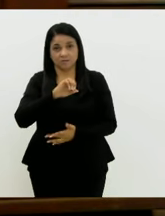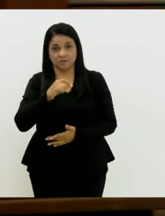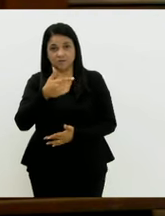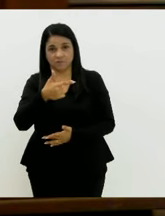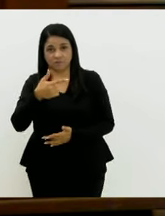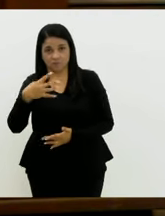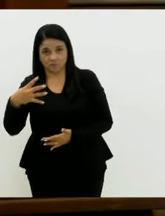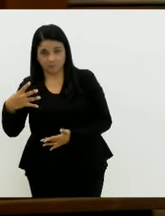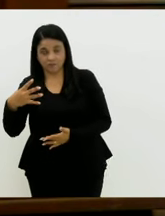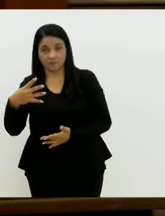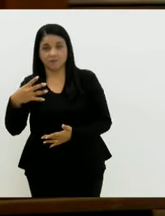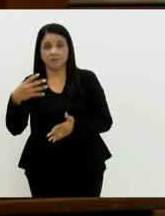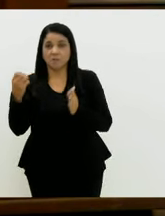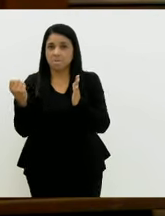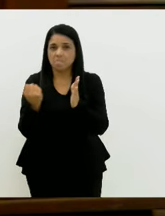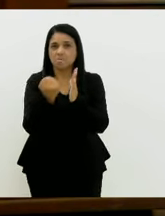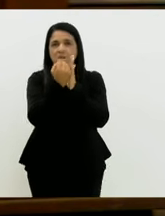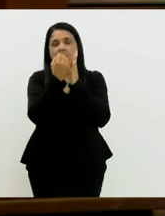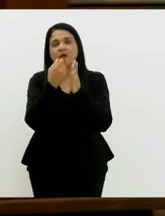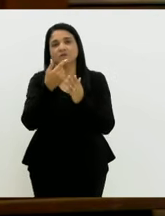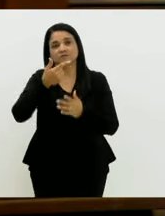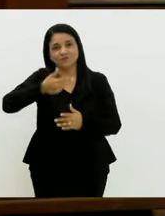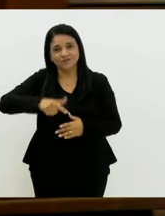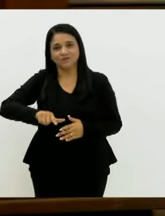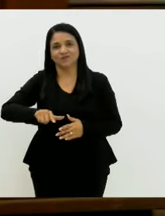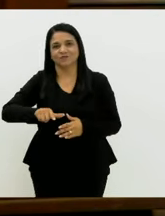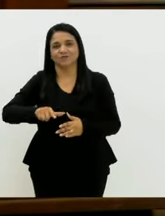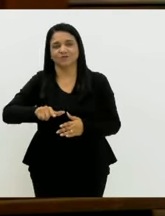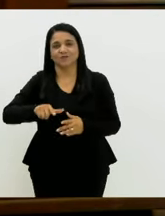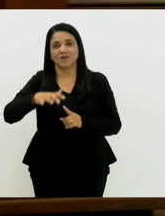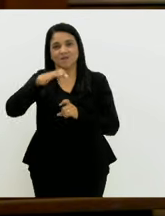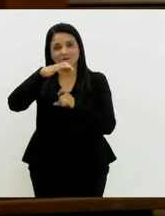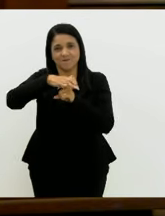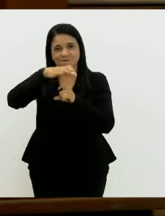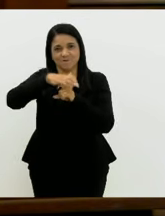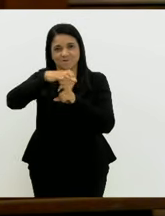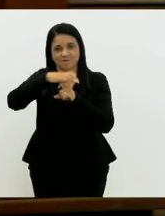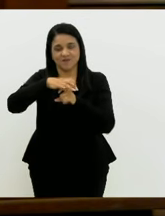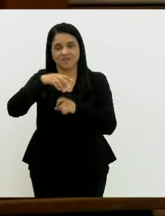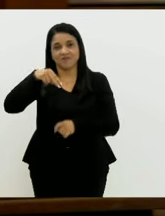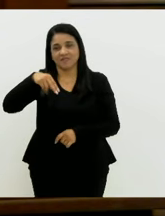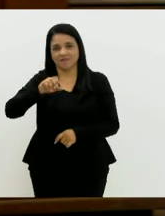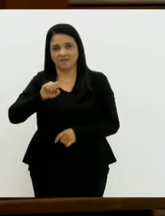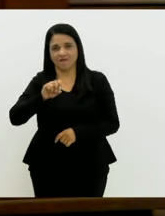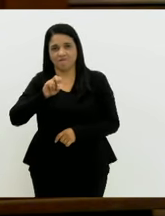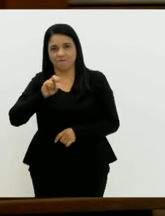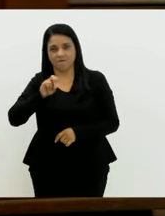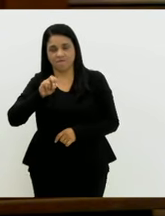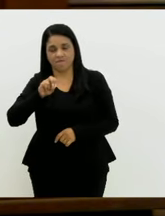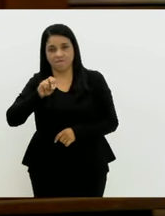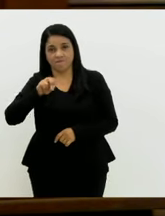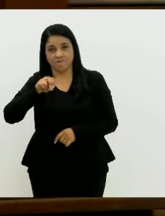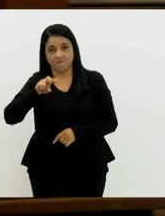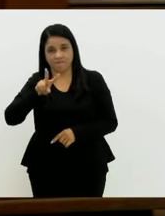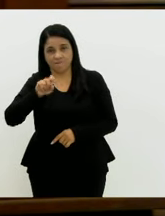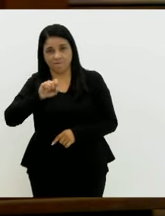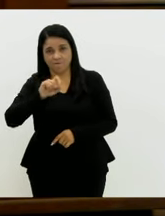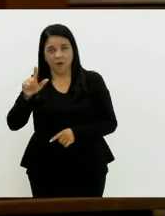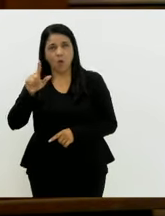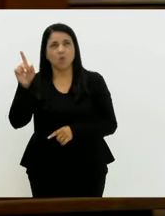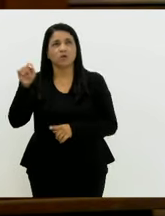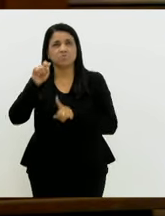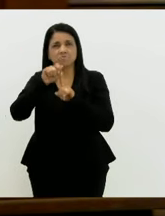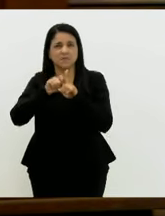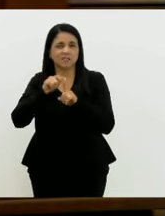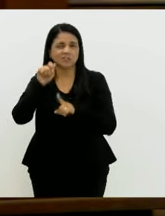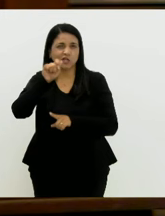marcado novamente pela maior feira naval shore, que vai acontecer em agosto no